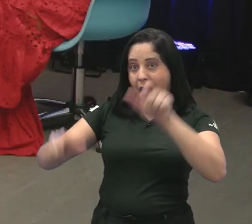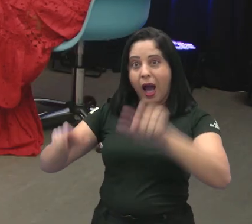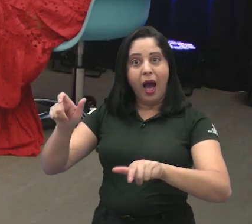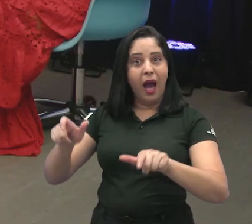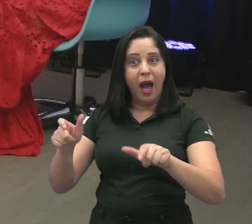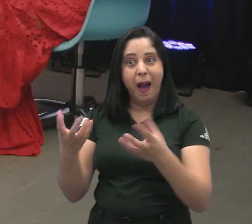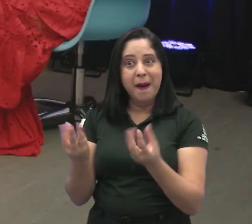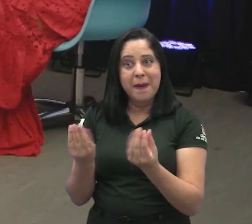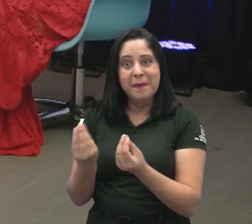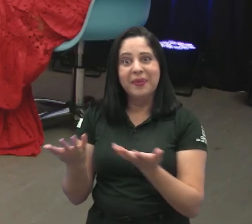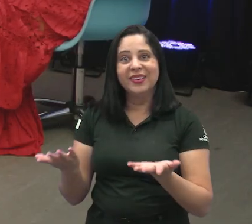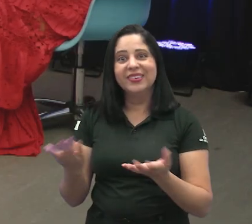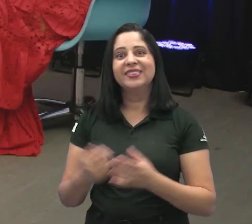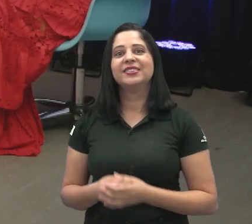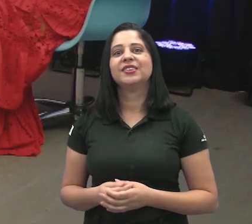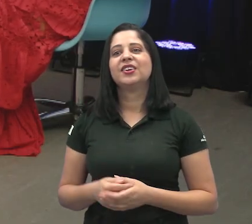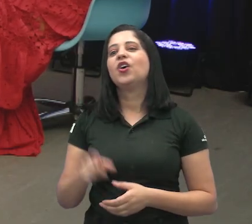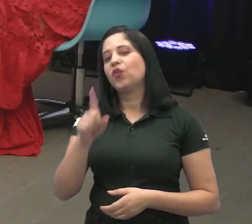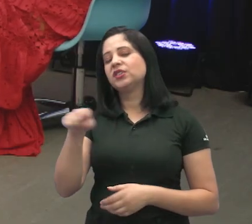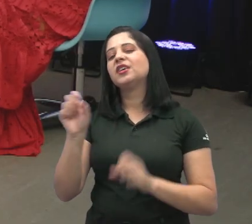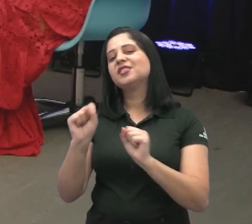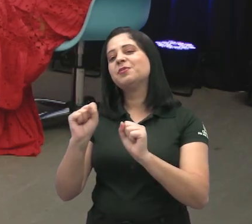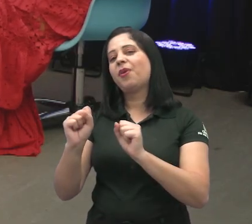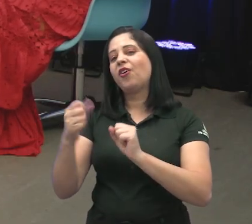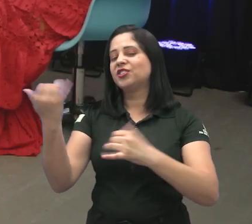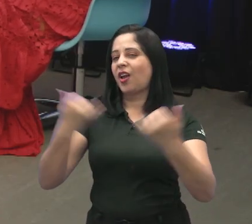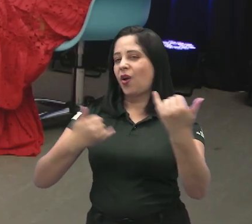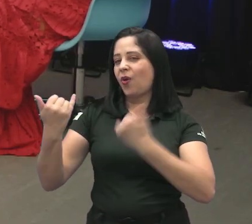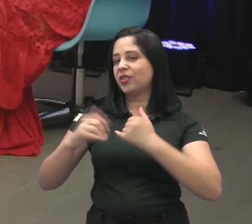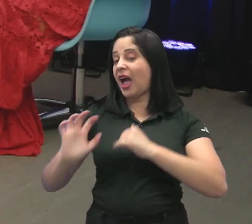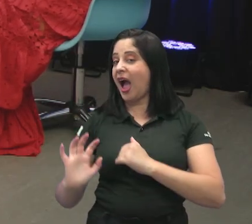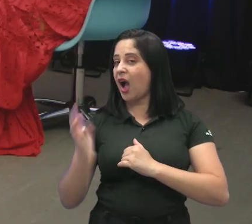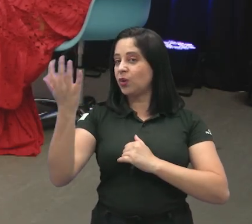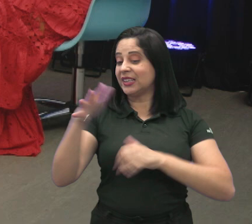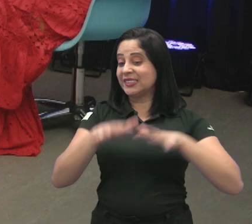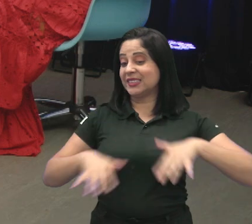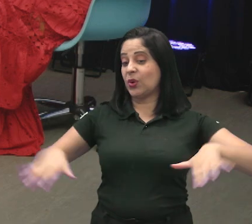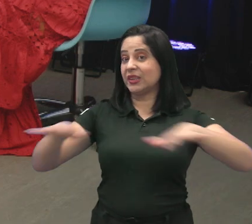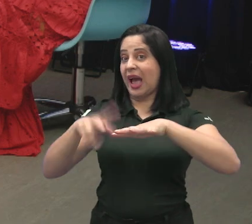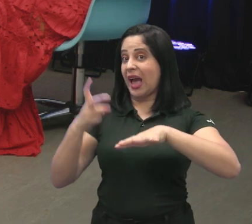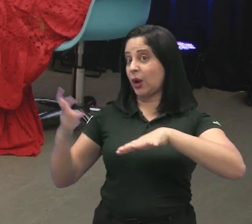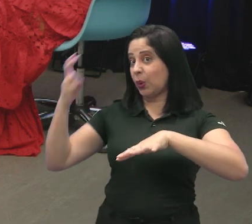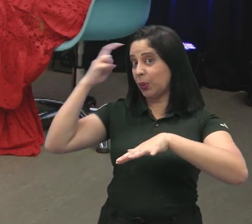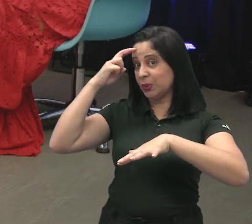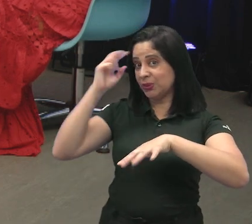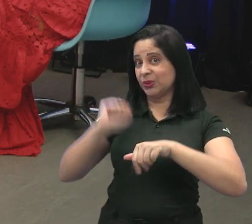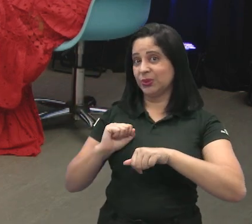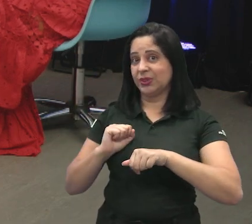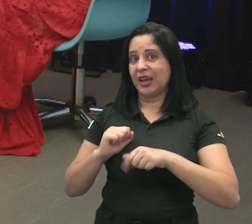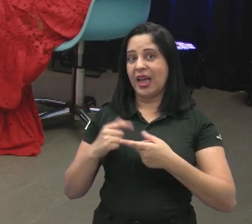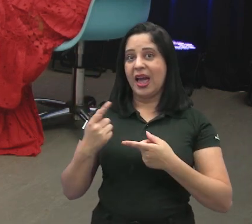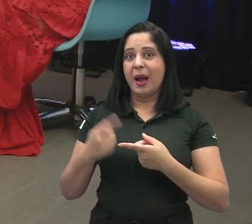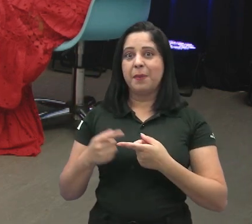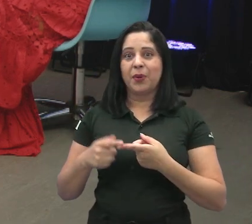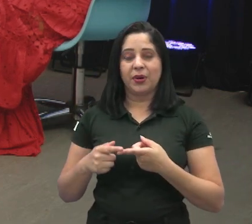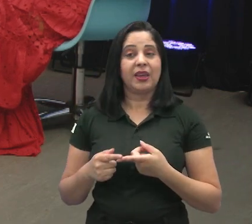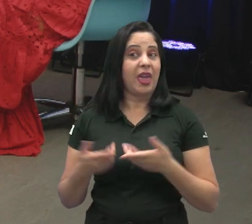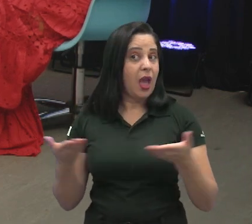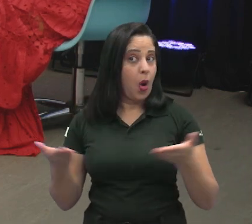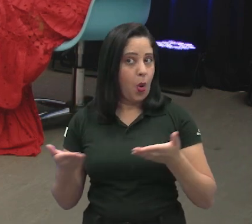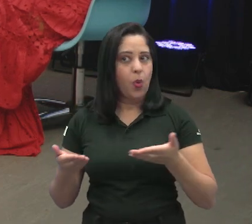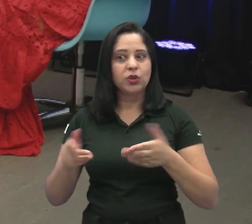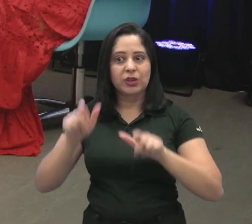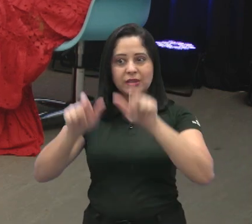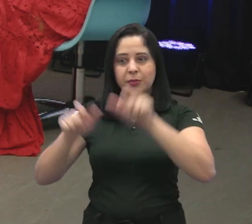só. Vamos falar um pouquinho sobre tudo que rolou da parte cultural, pra galera que tá lá na manhã de Natal aproveitando com a gente esse